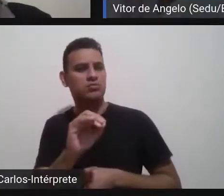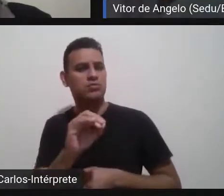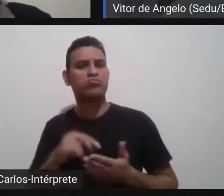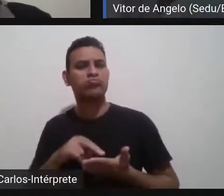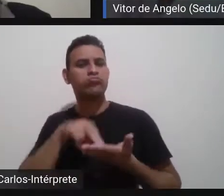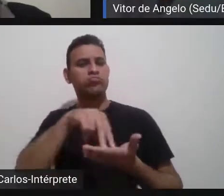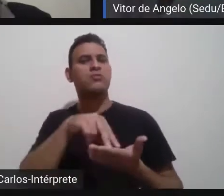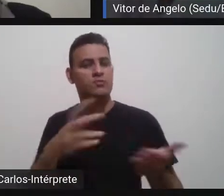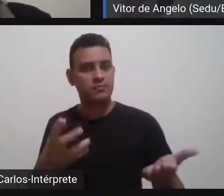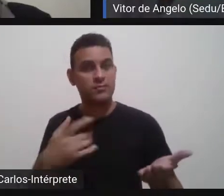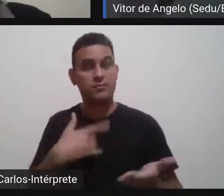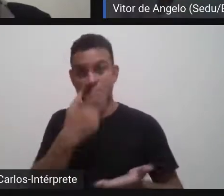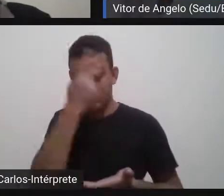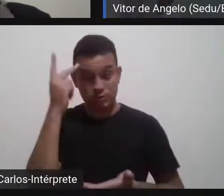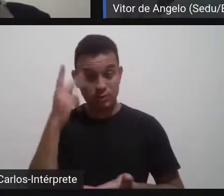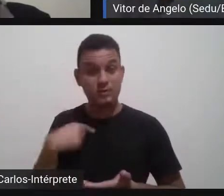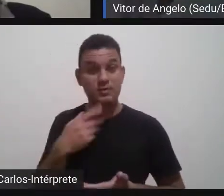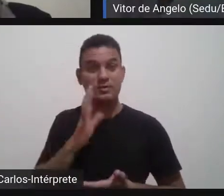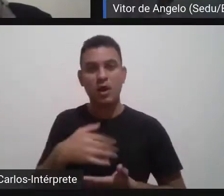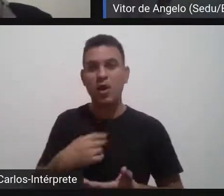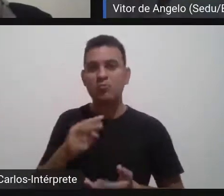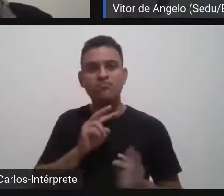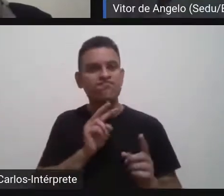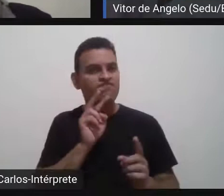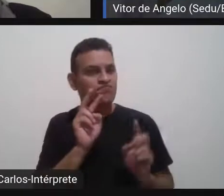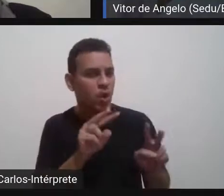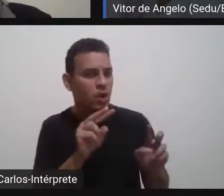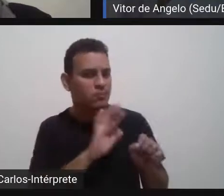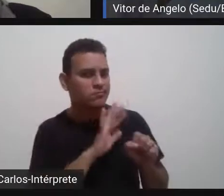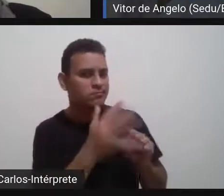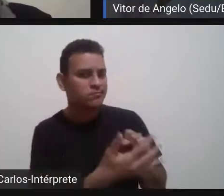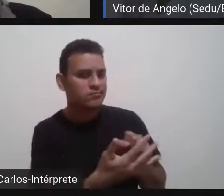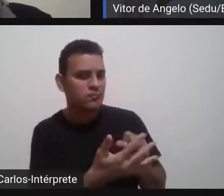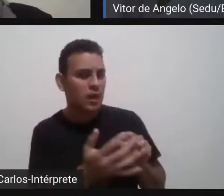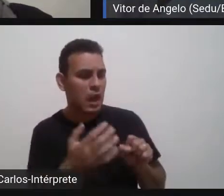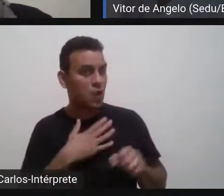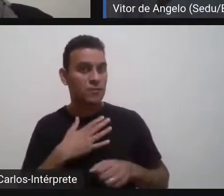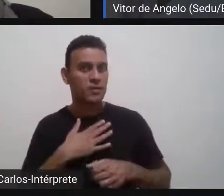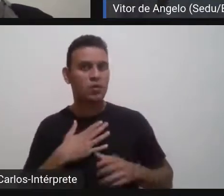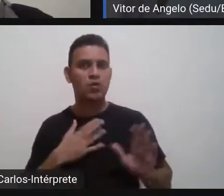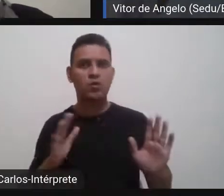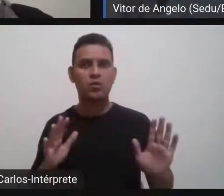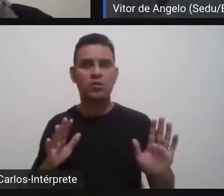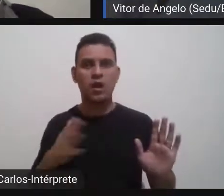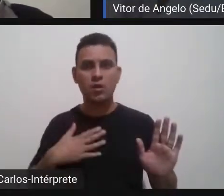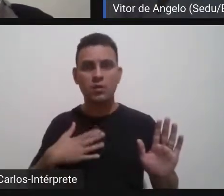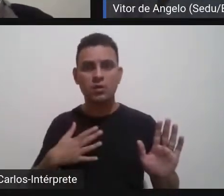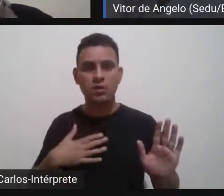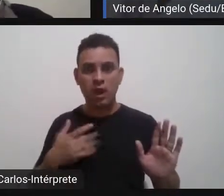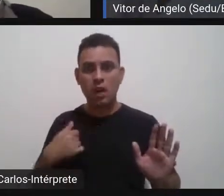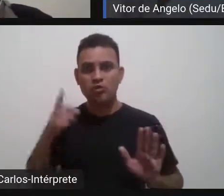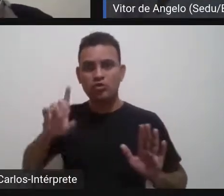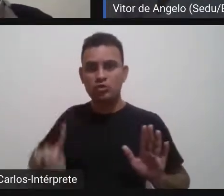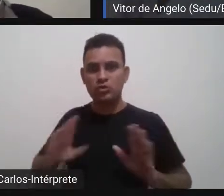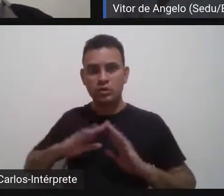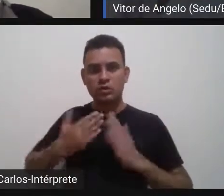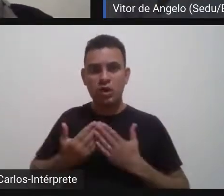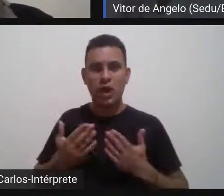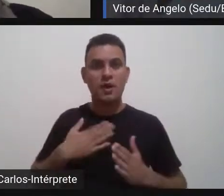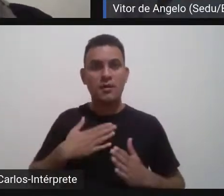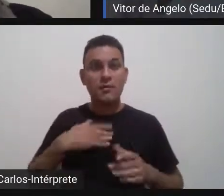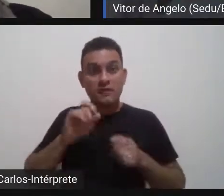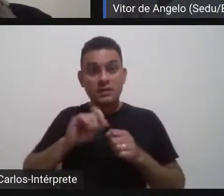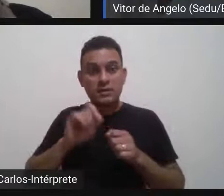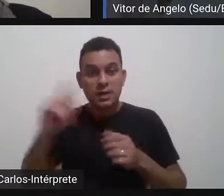gente que quando olha a pandemia fala, não, isso aqui é comigo, né? Isso é comigo, eu sou diretor da escola, é para fazer